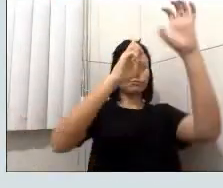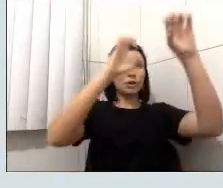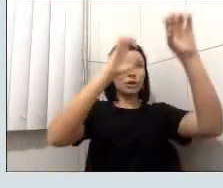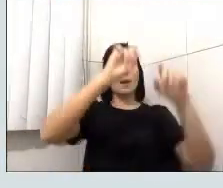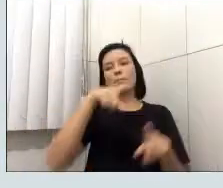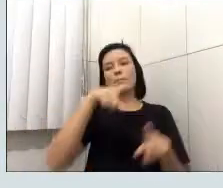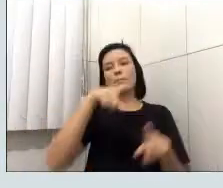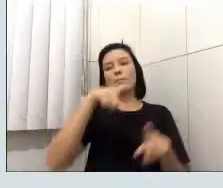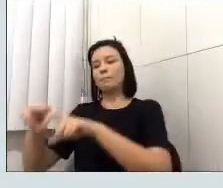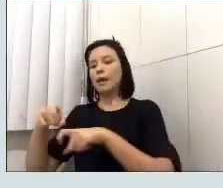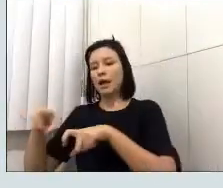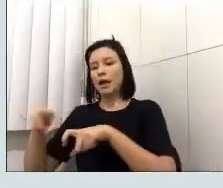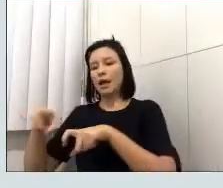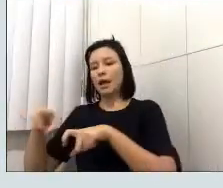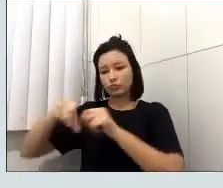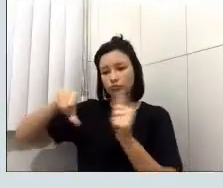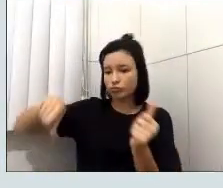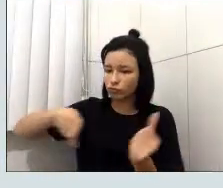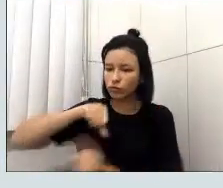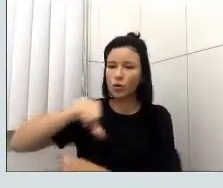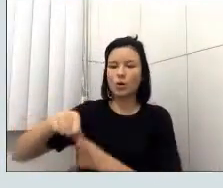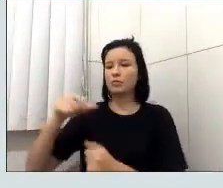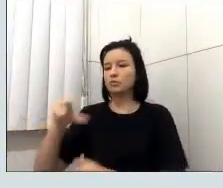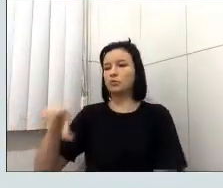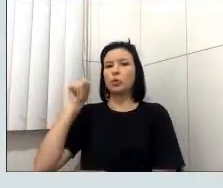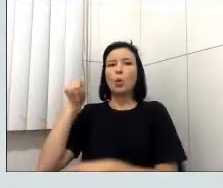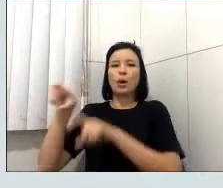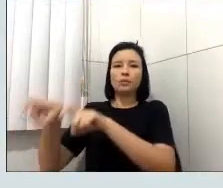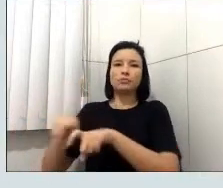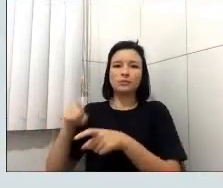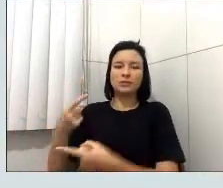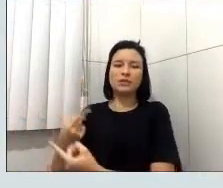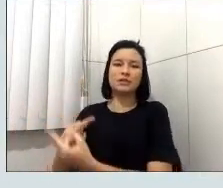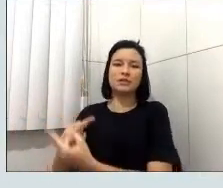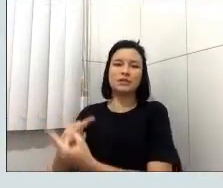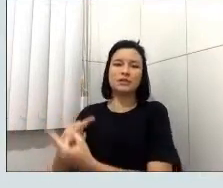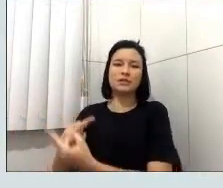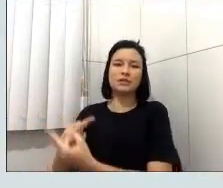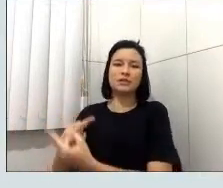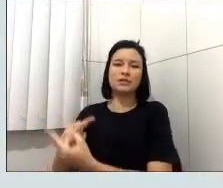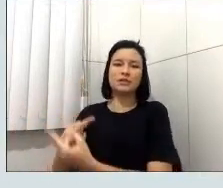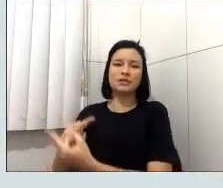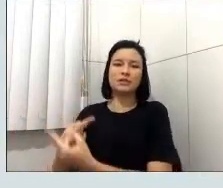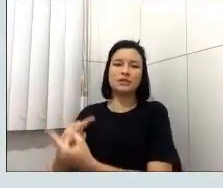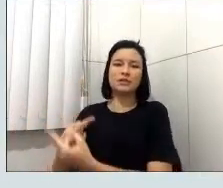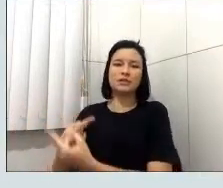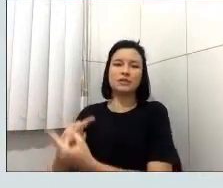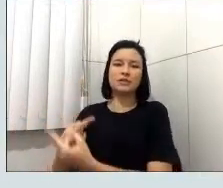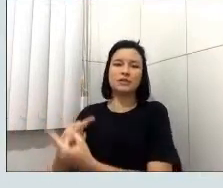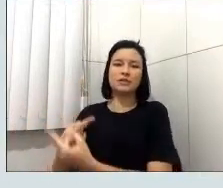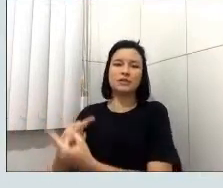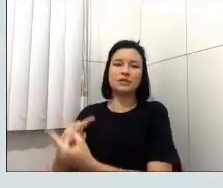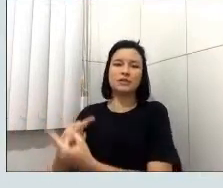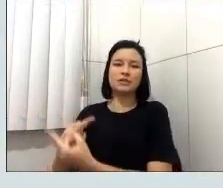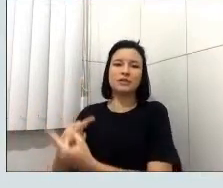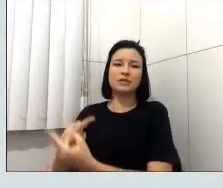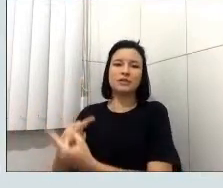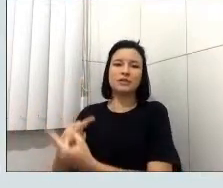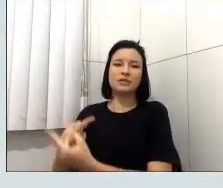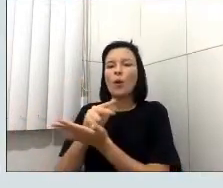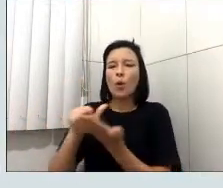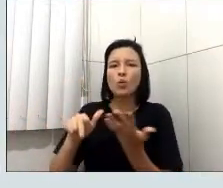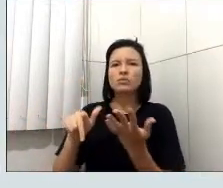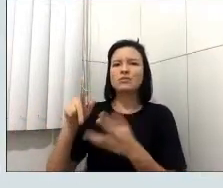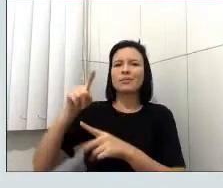pela agricultura e pelo desenvolvimento lá dos artefatos provenientes da cerâmica. E a